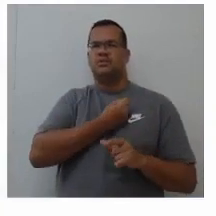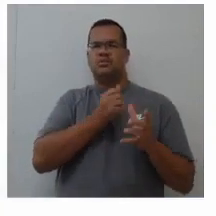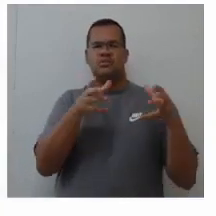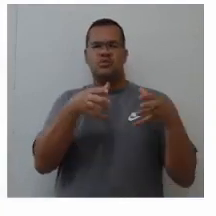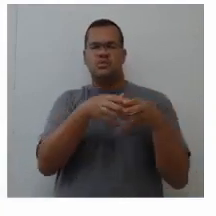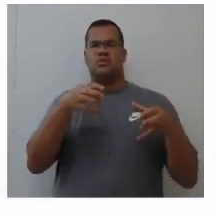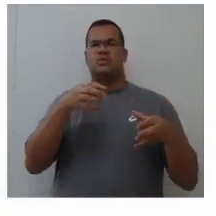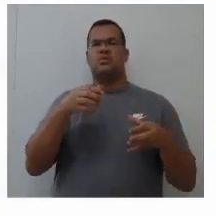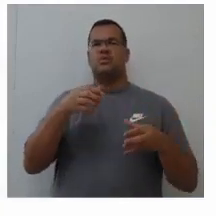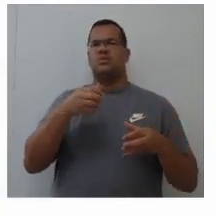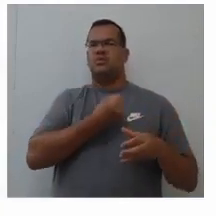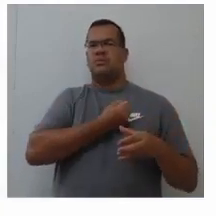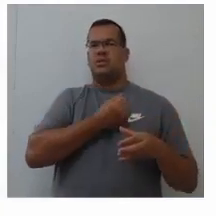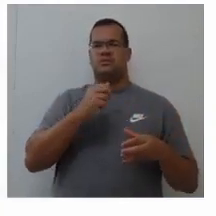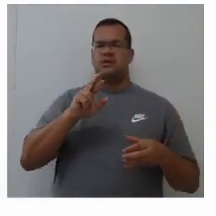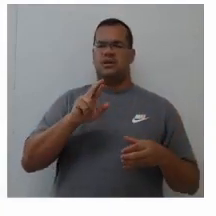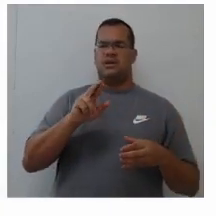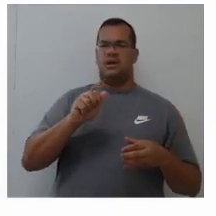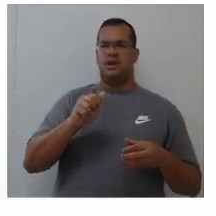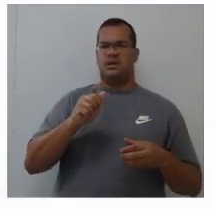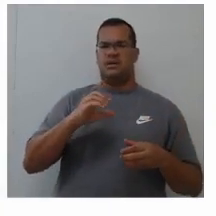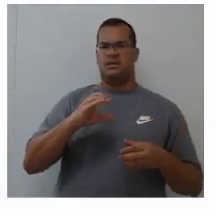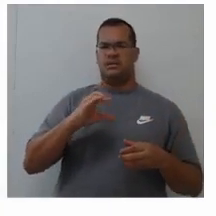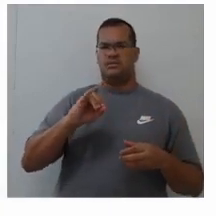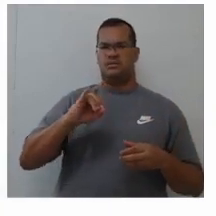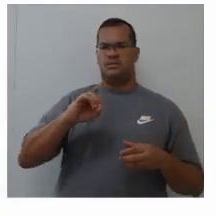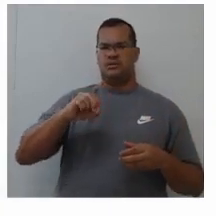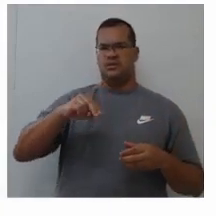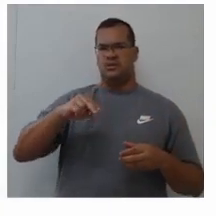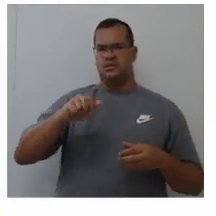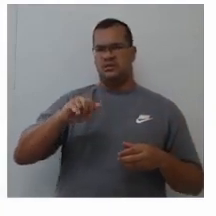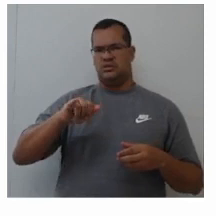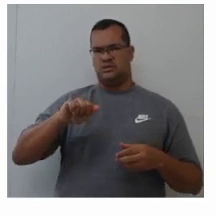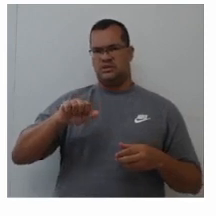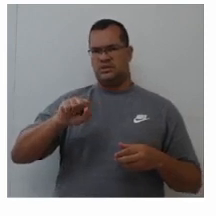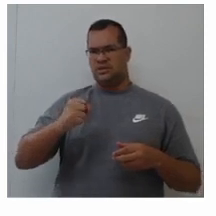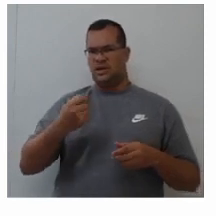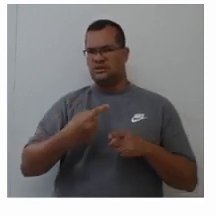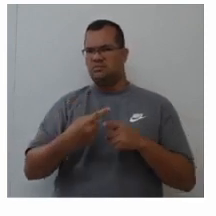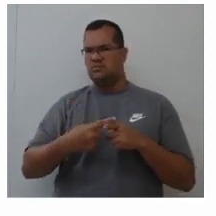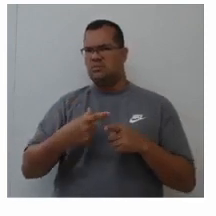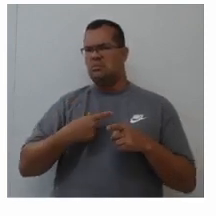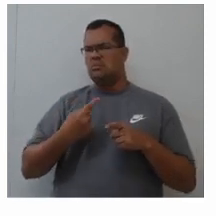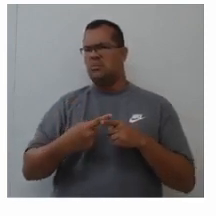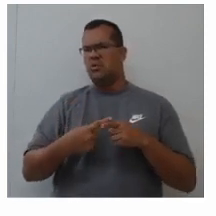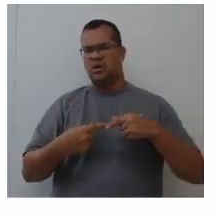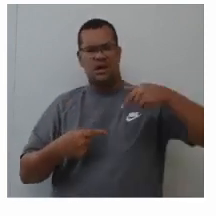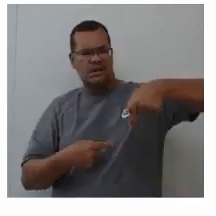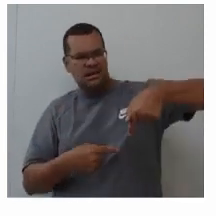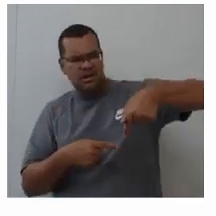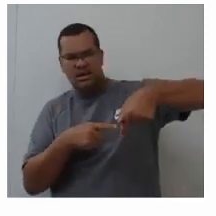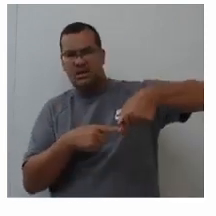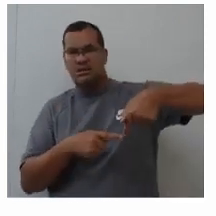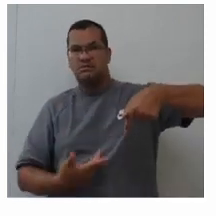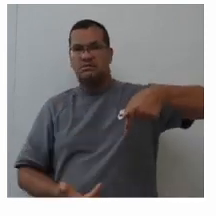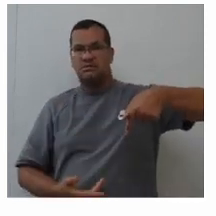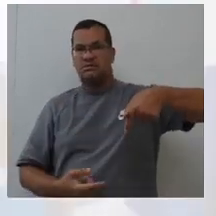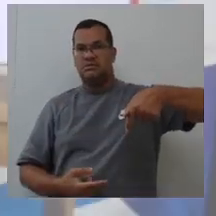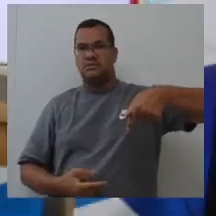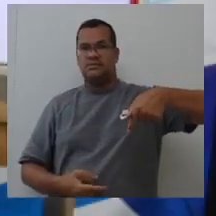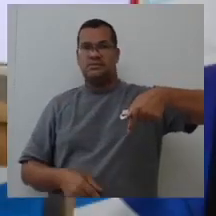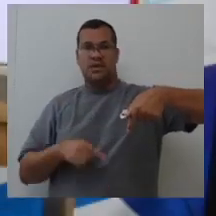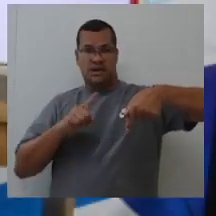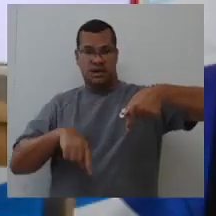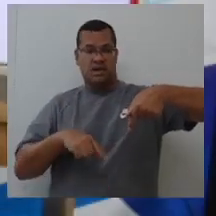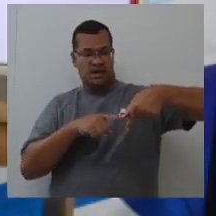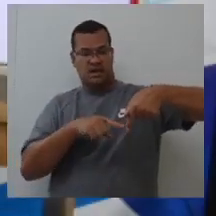que que os números racionais são representados pela letra Q? A letra Q é fácil, é porque é